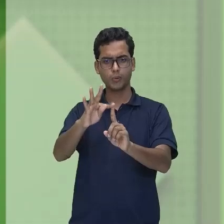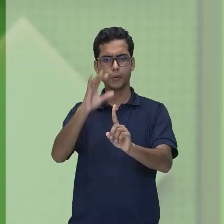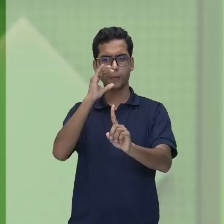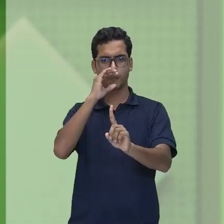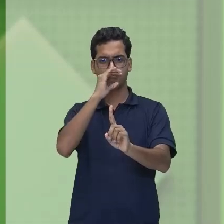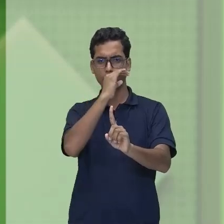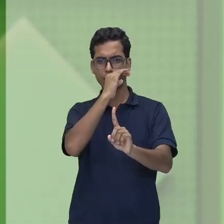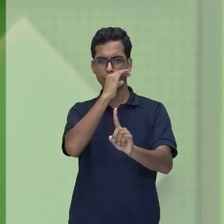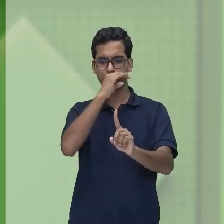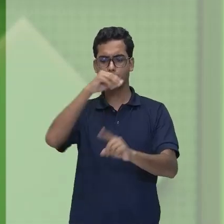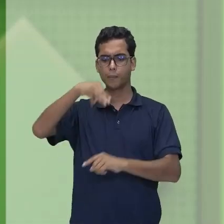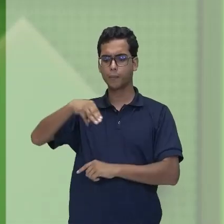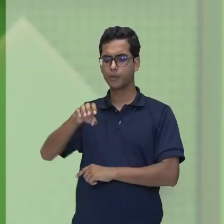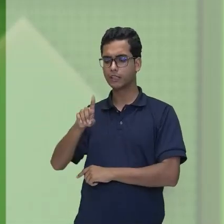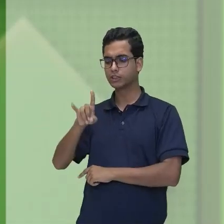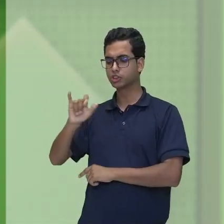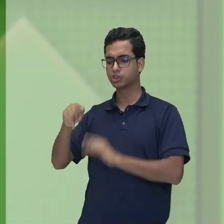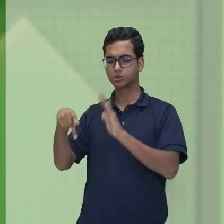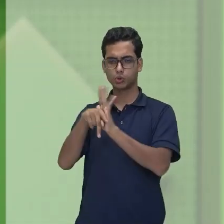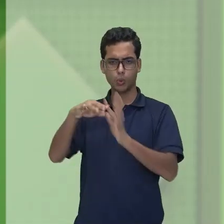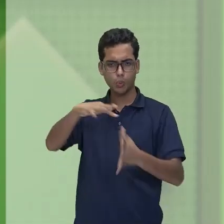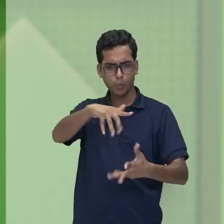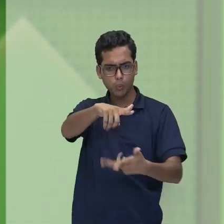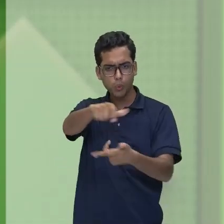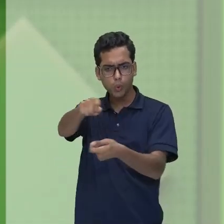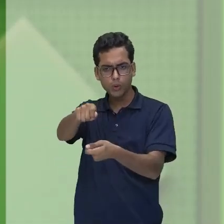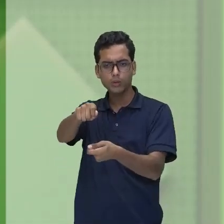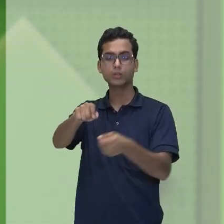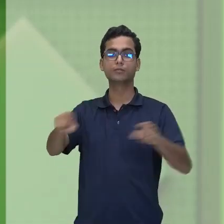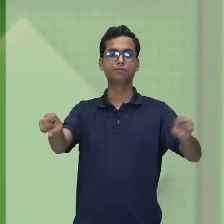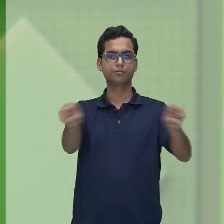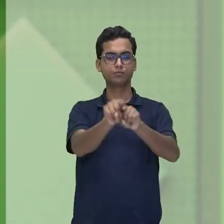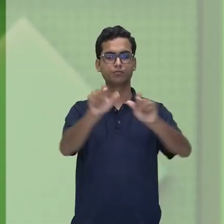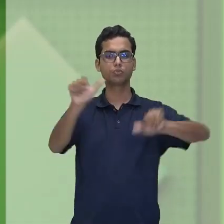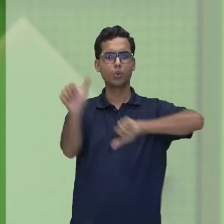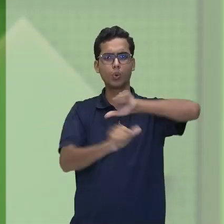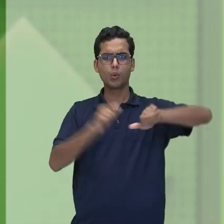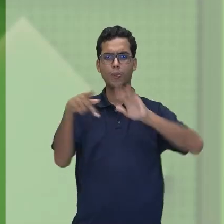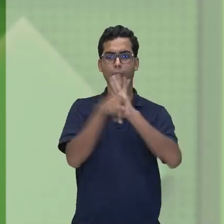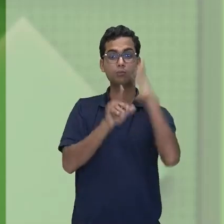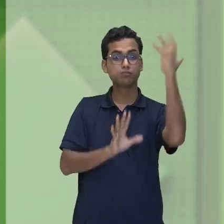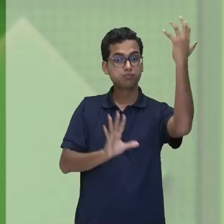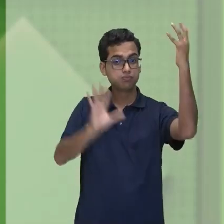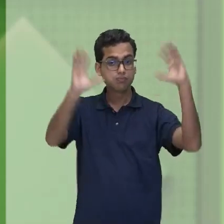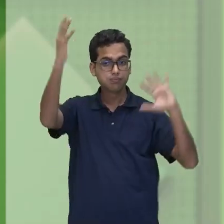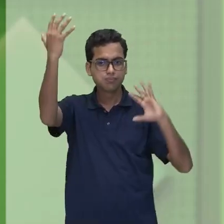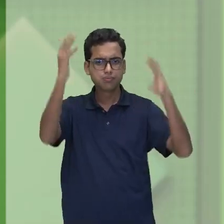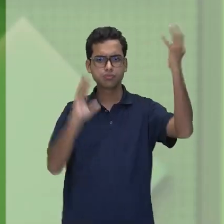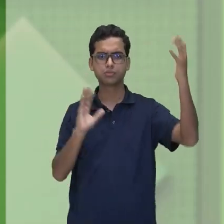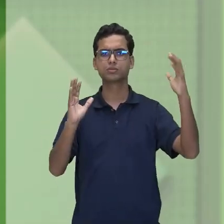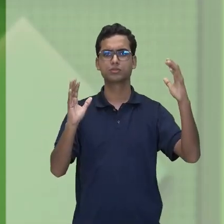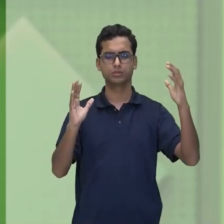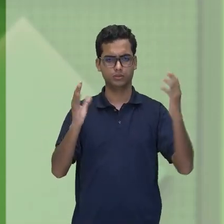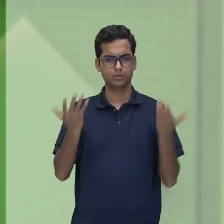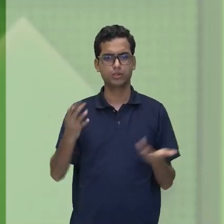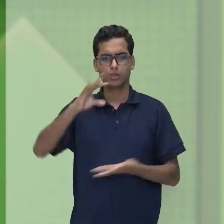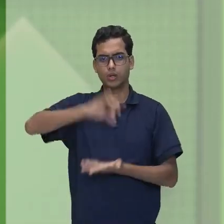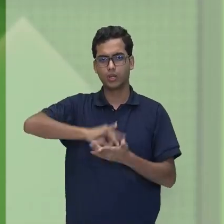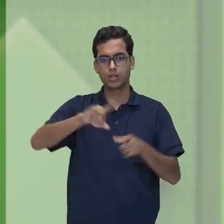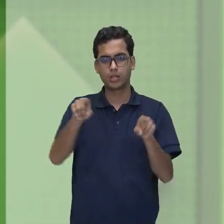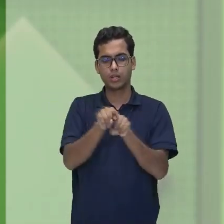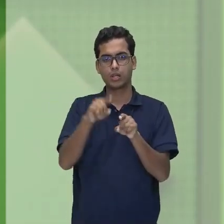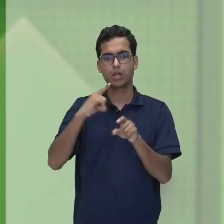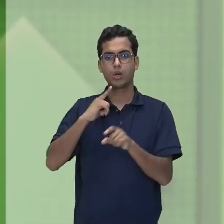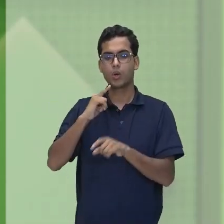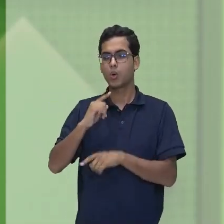temperatura média do globo, né? A gente está falando de uma mudança no clima que deveria ser um e agora está se tornando outro.